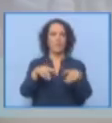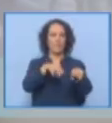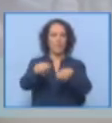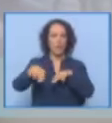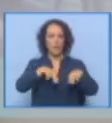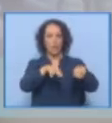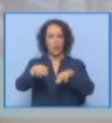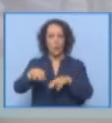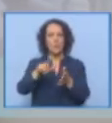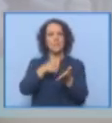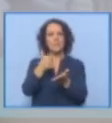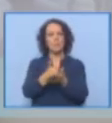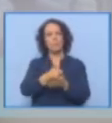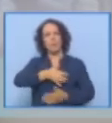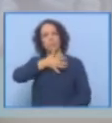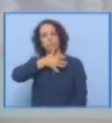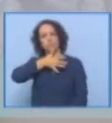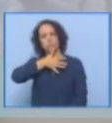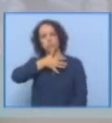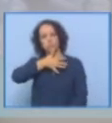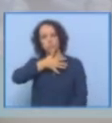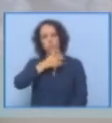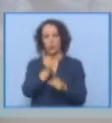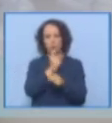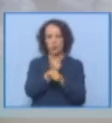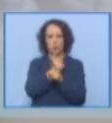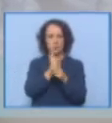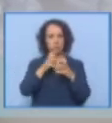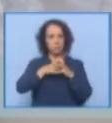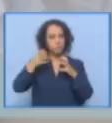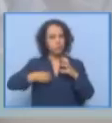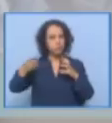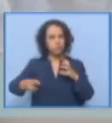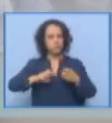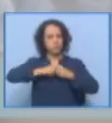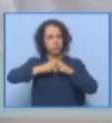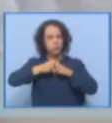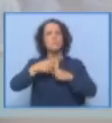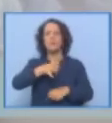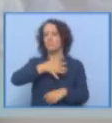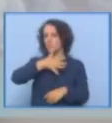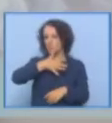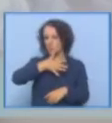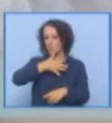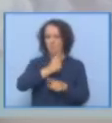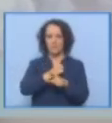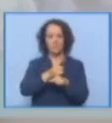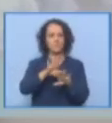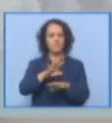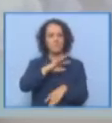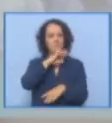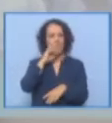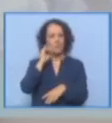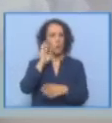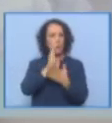vídeos onde colocava as suas declarações, até as mais polémicas. Curiosamente, nas últimas semanas